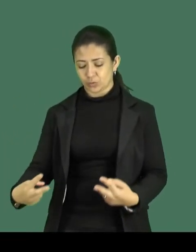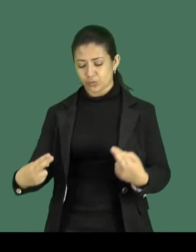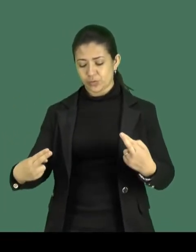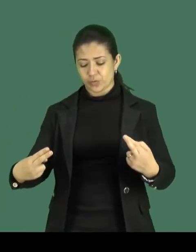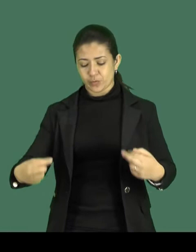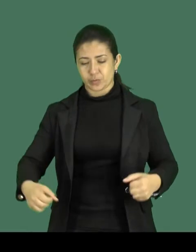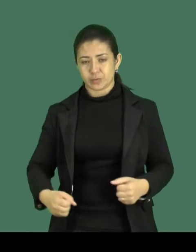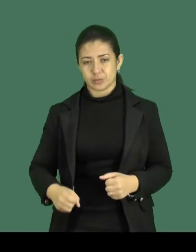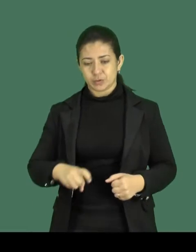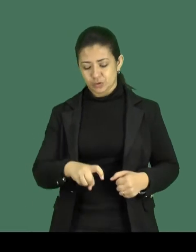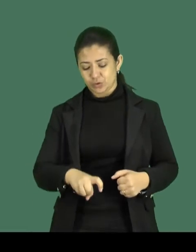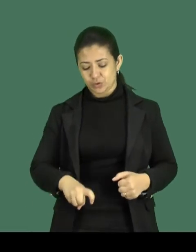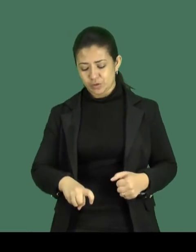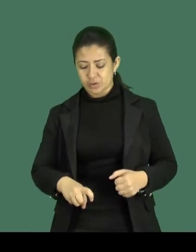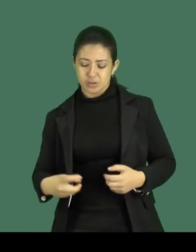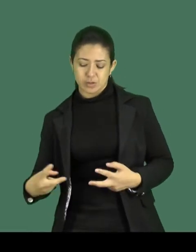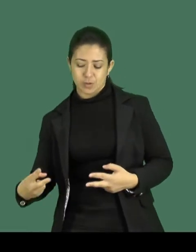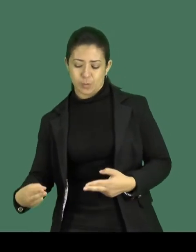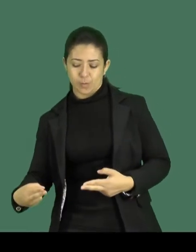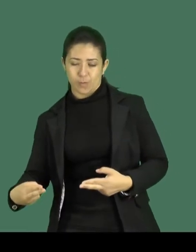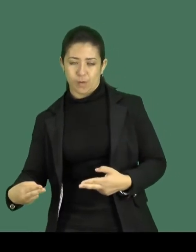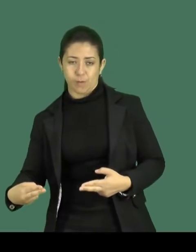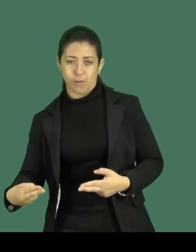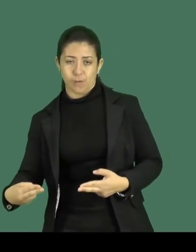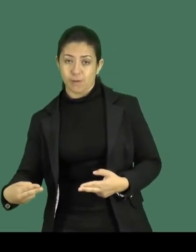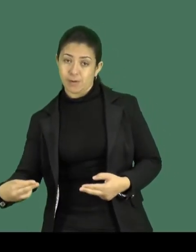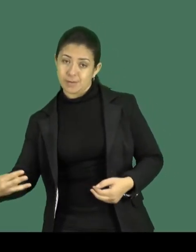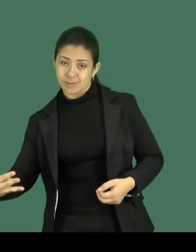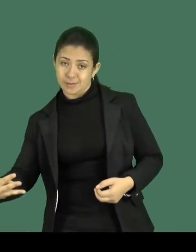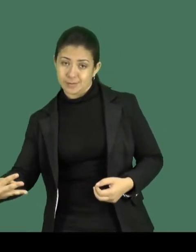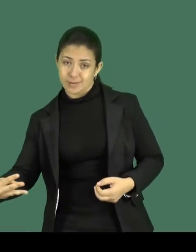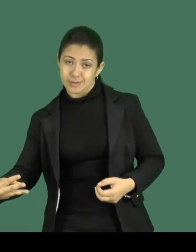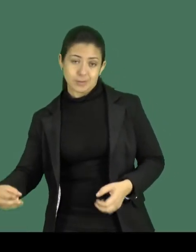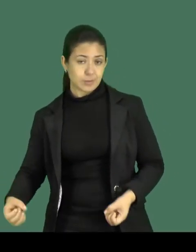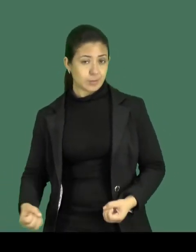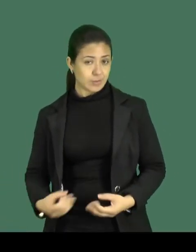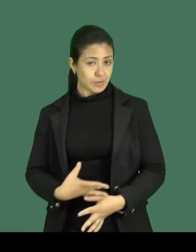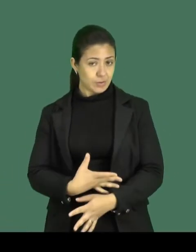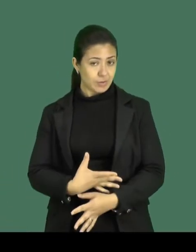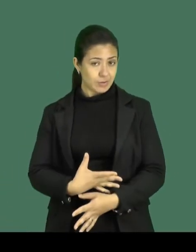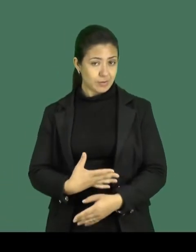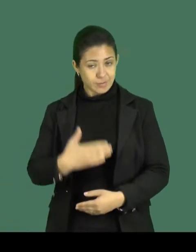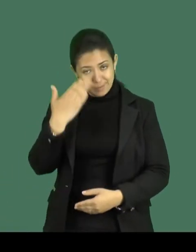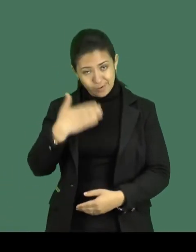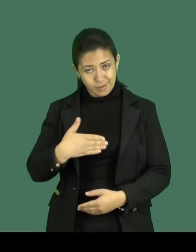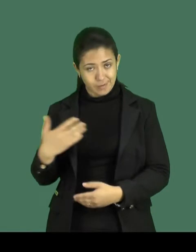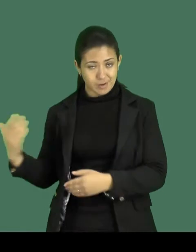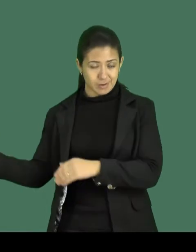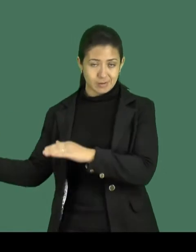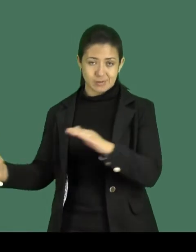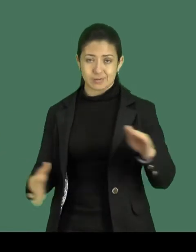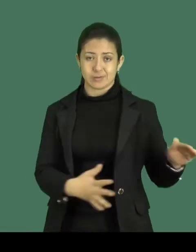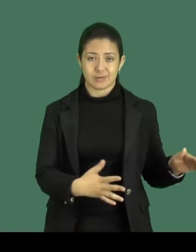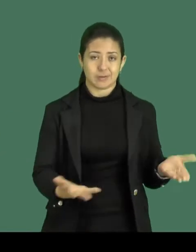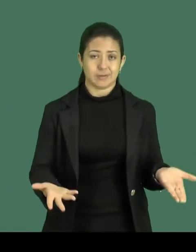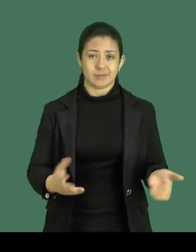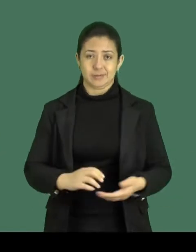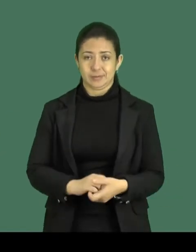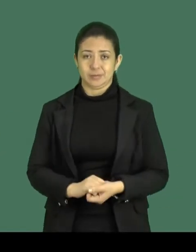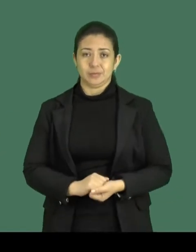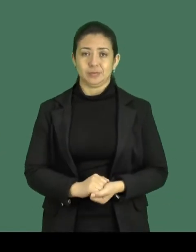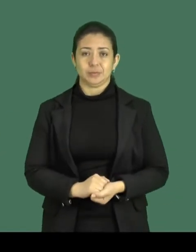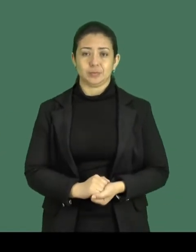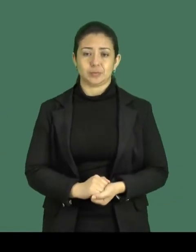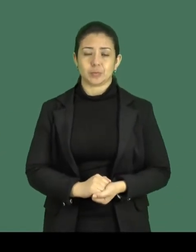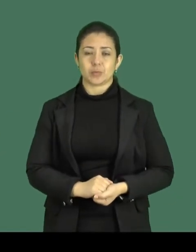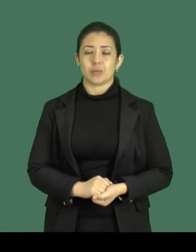Cortou. Coincidentemente deu o 3, né? Coincidência do resultado. Ok?